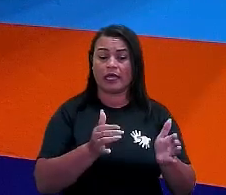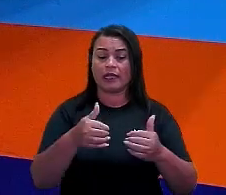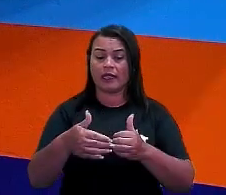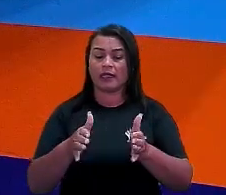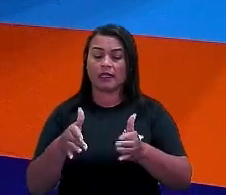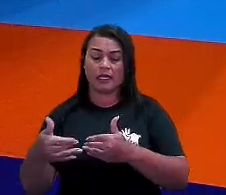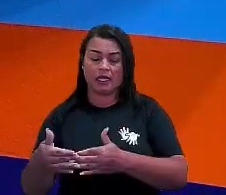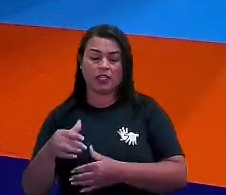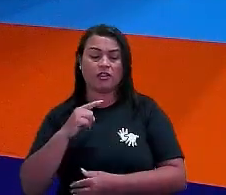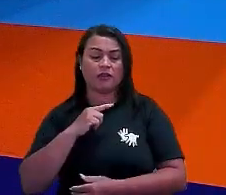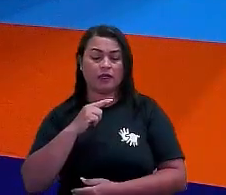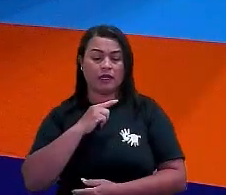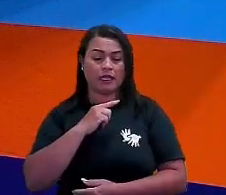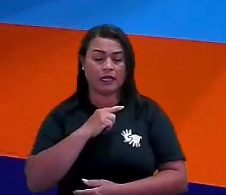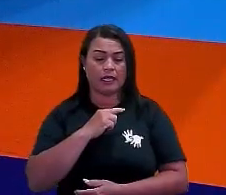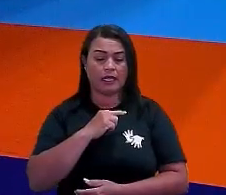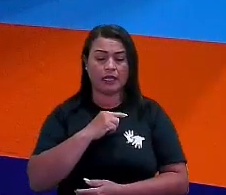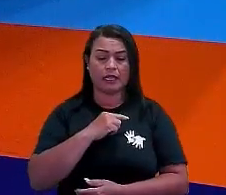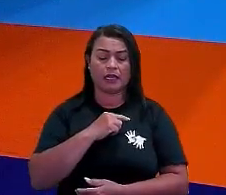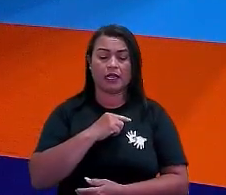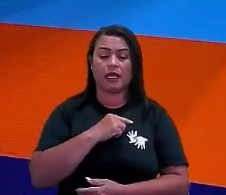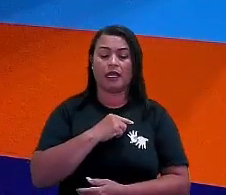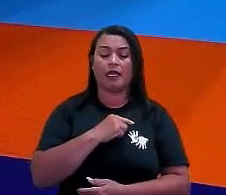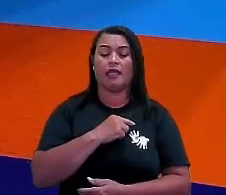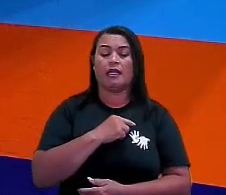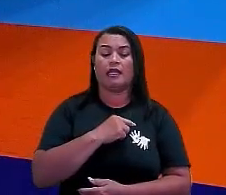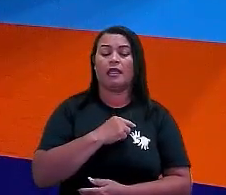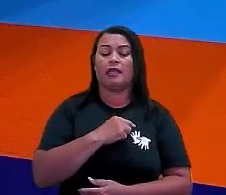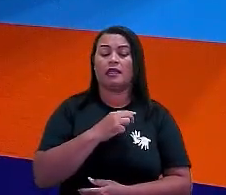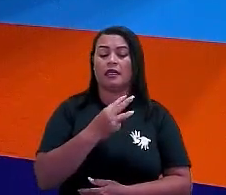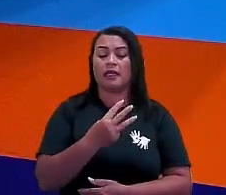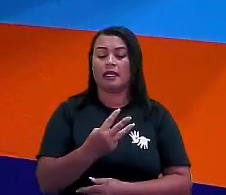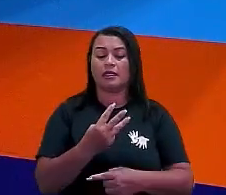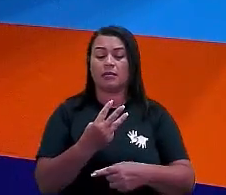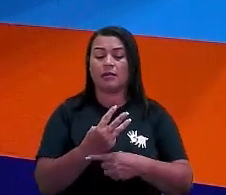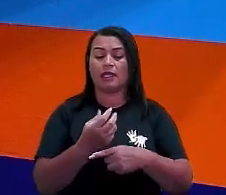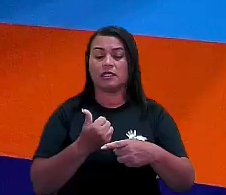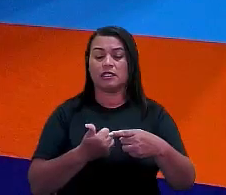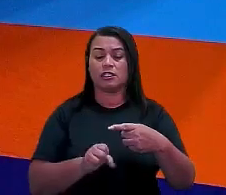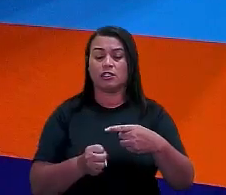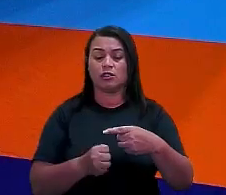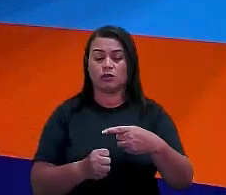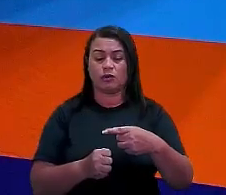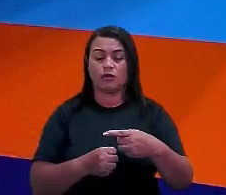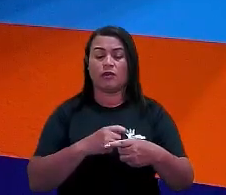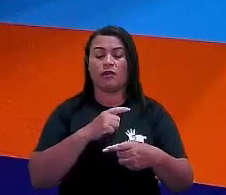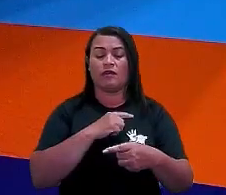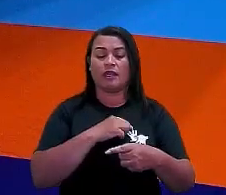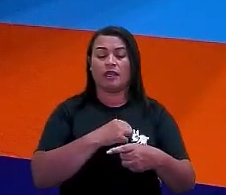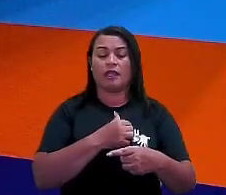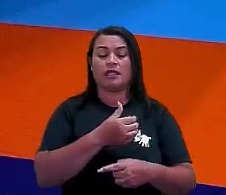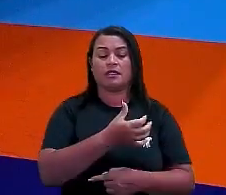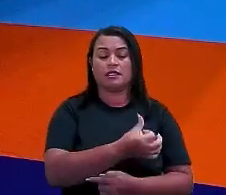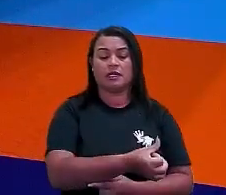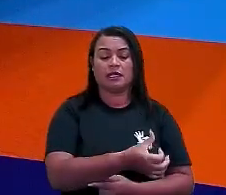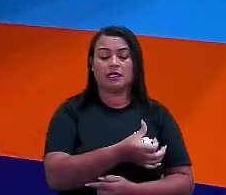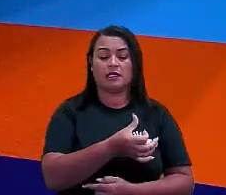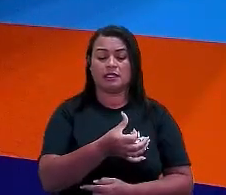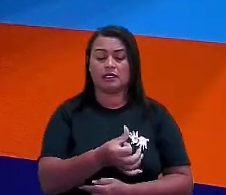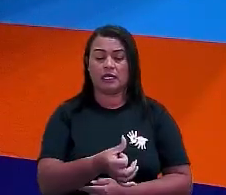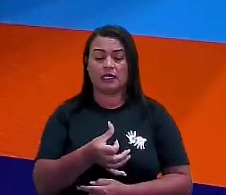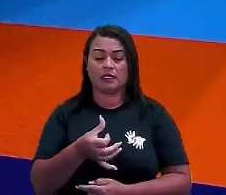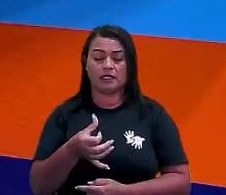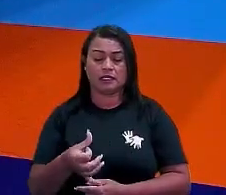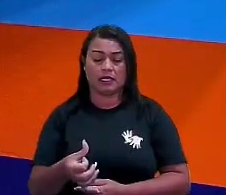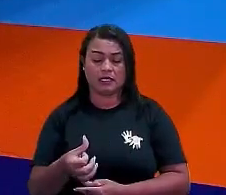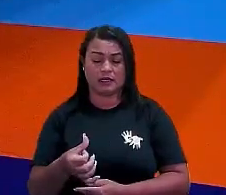caixa, vai ter a terça parte de 18. Então, vai ter 6 numa caixa, 6 em outra e 6